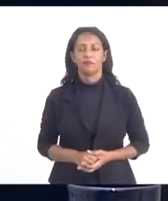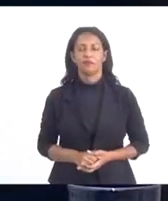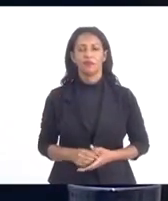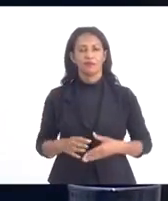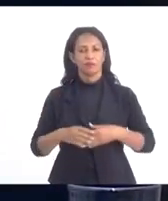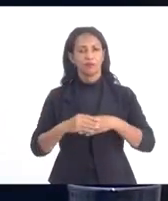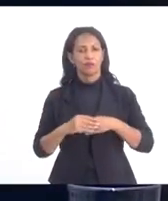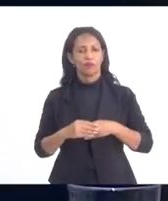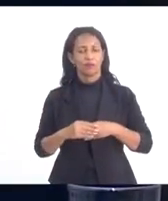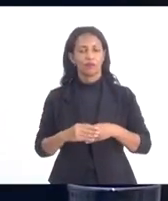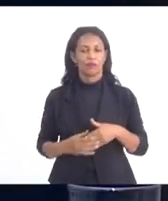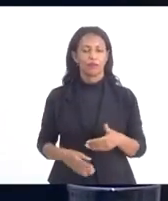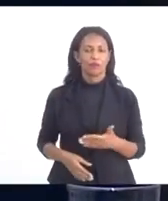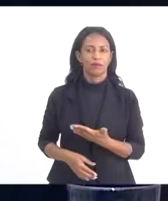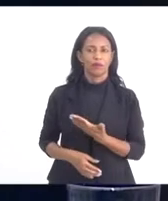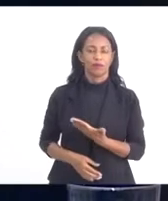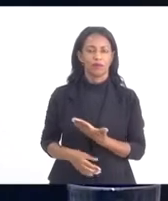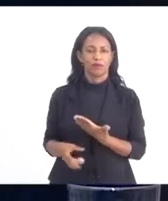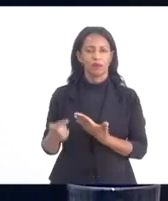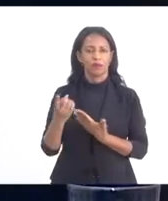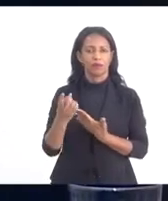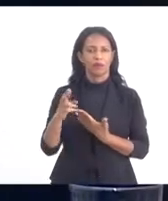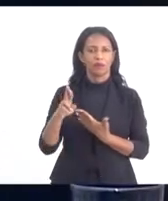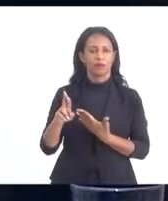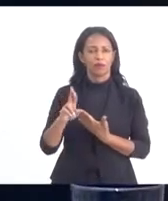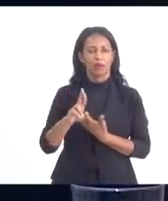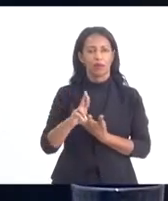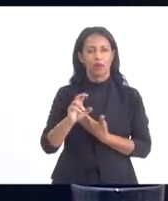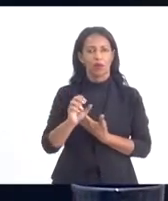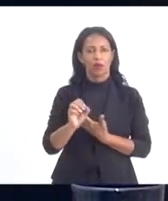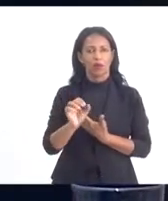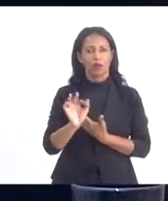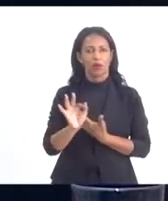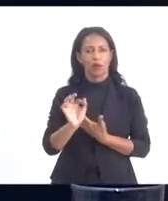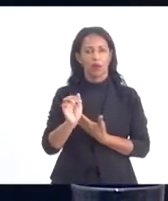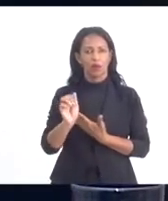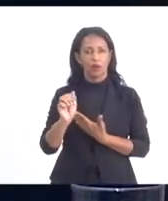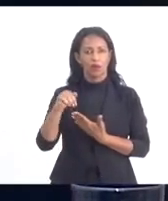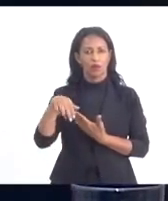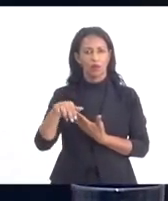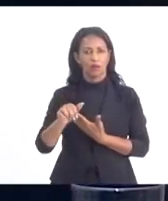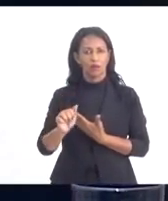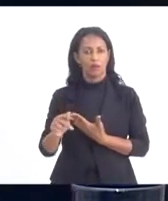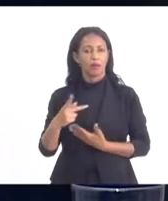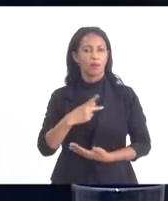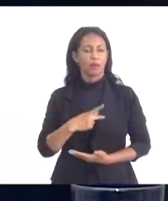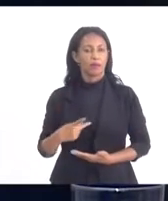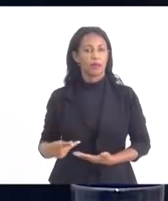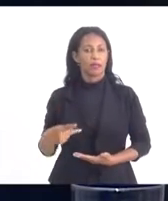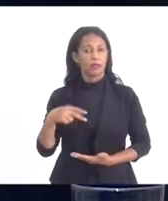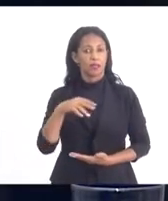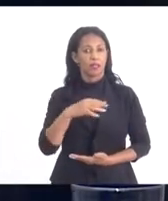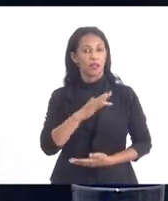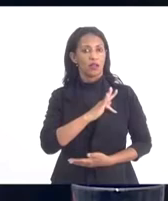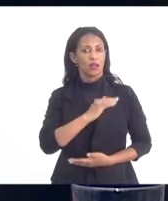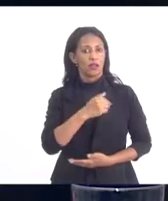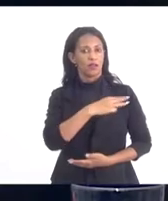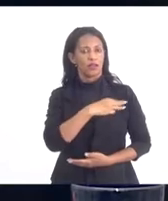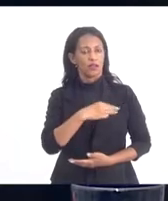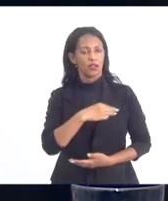nosso anfitrião, o Dr. Hoffmann, que é o presidente da FIRJAN Noroeste. Muito